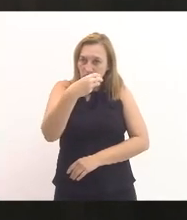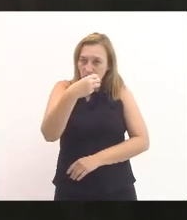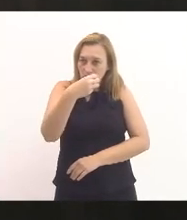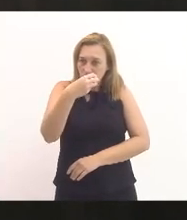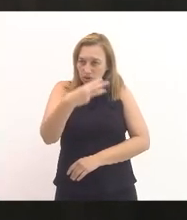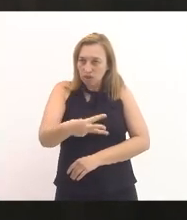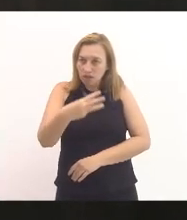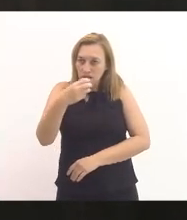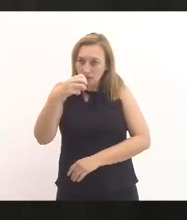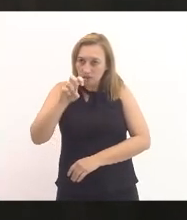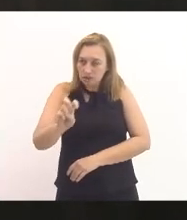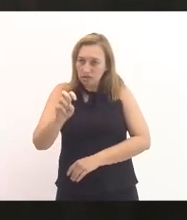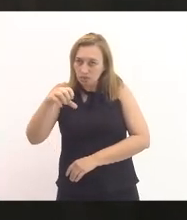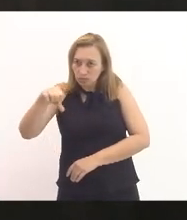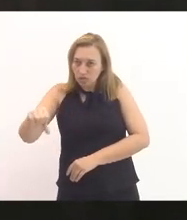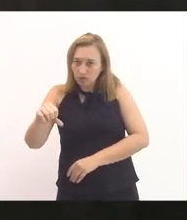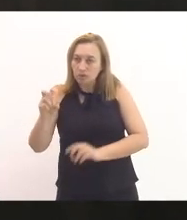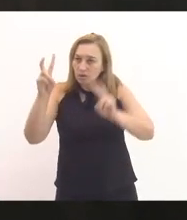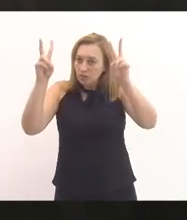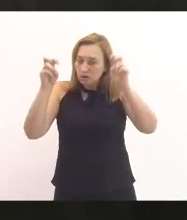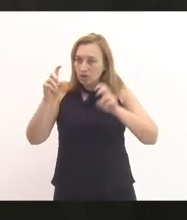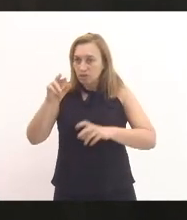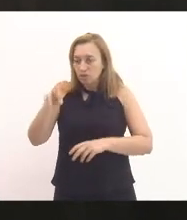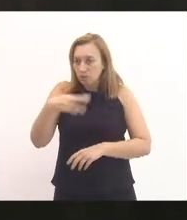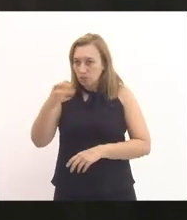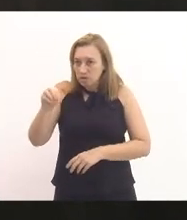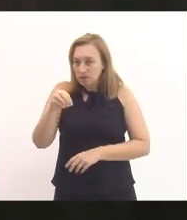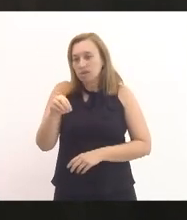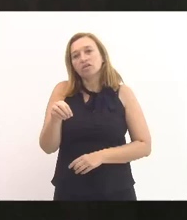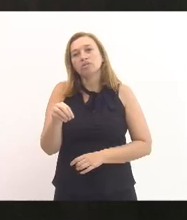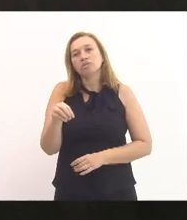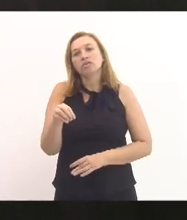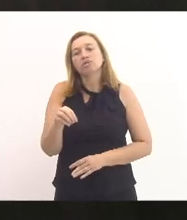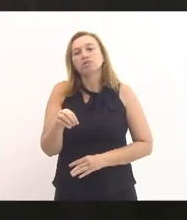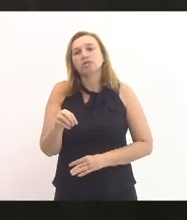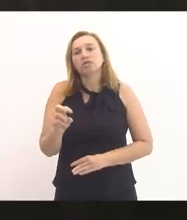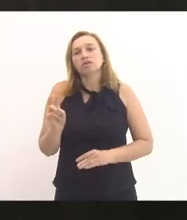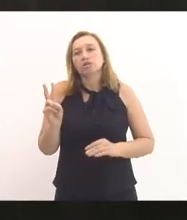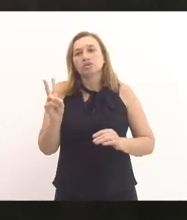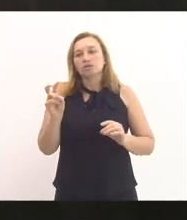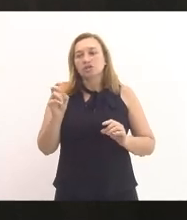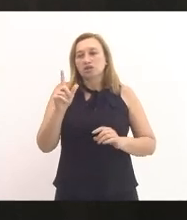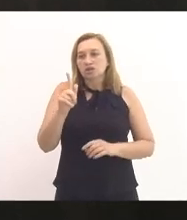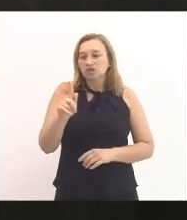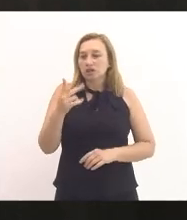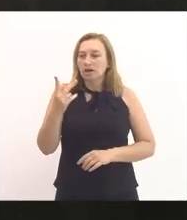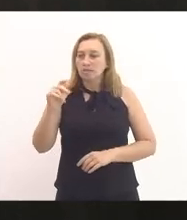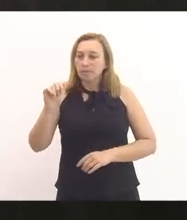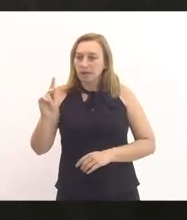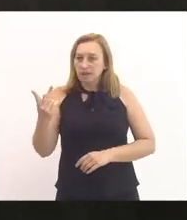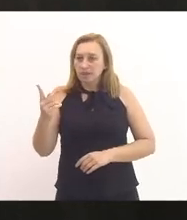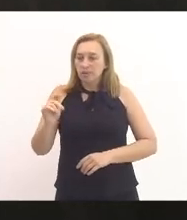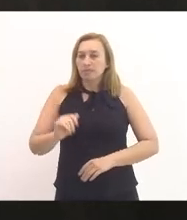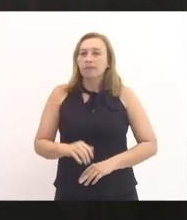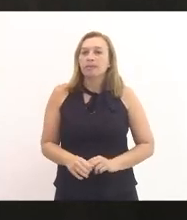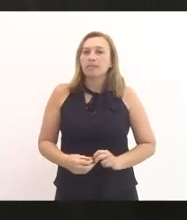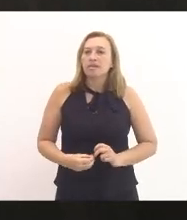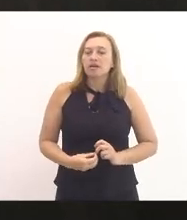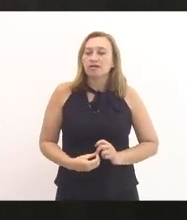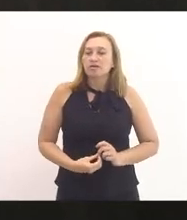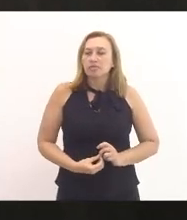aos temas da da promoção e da questão da HP com creme